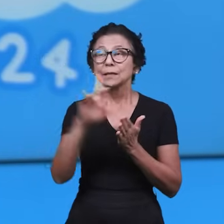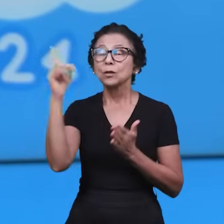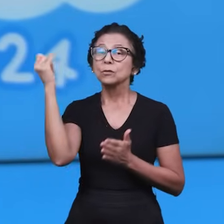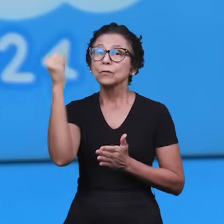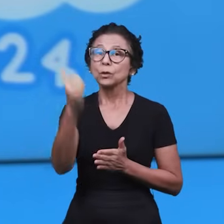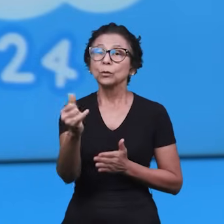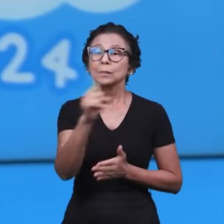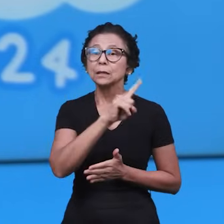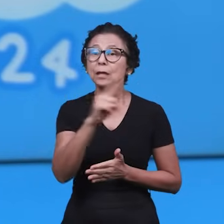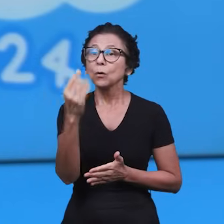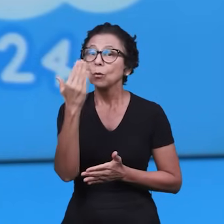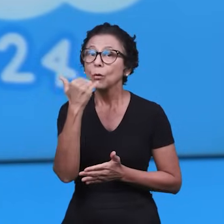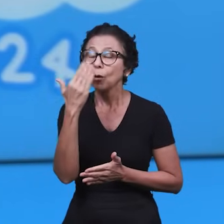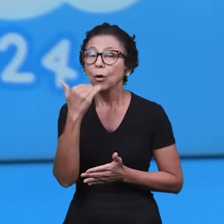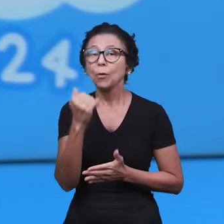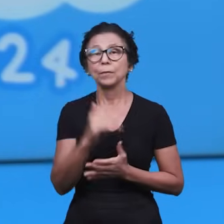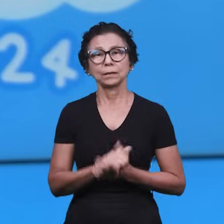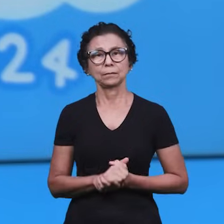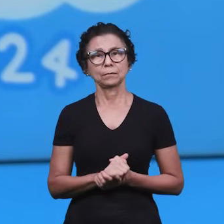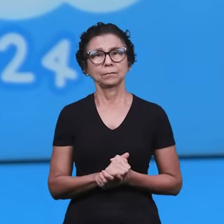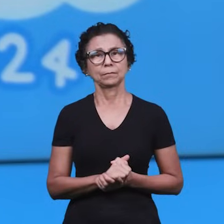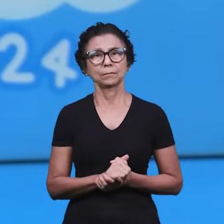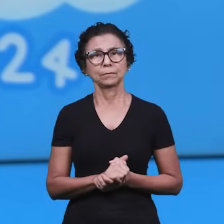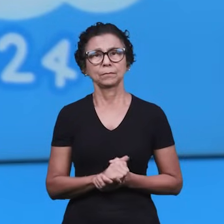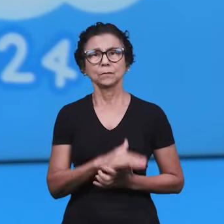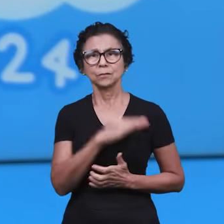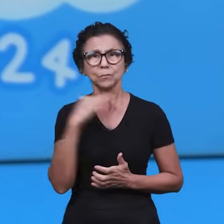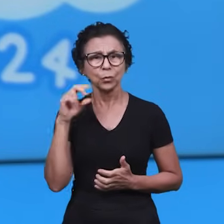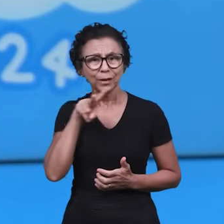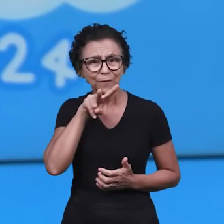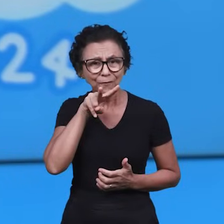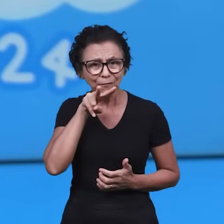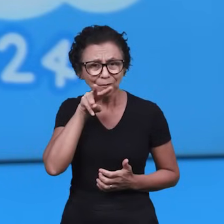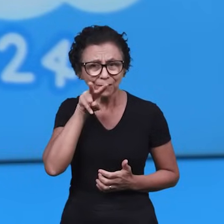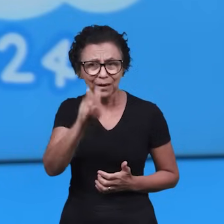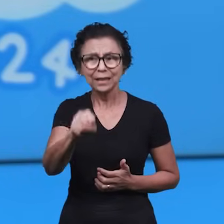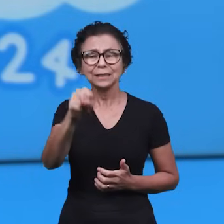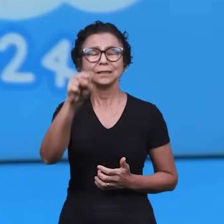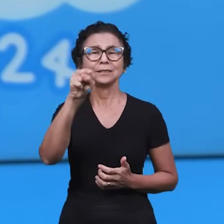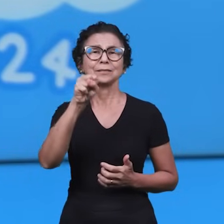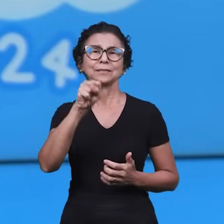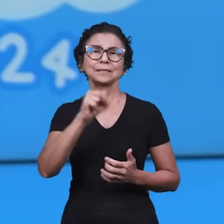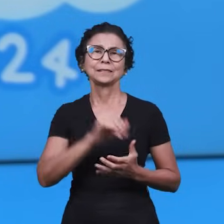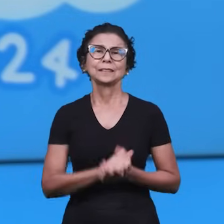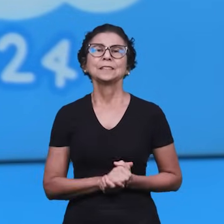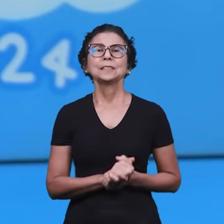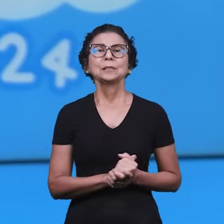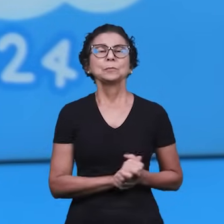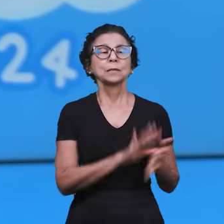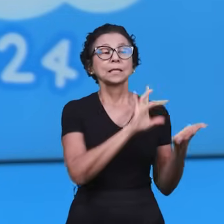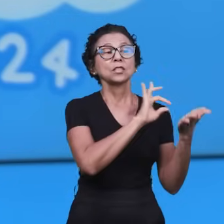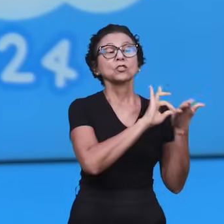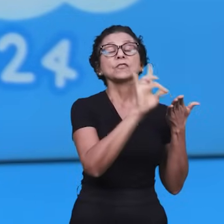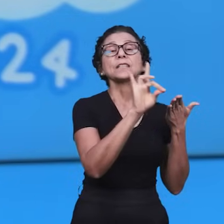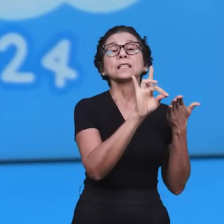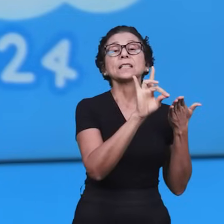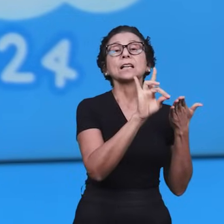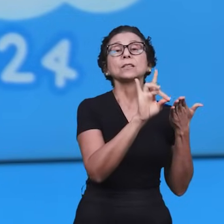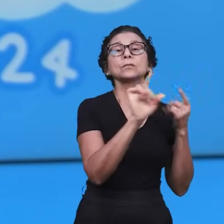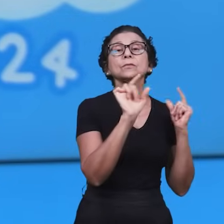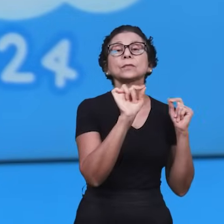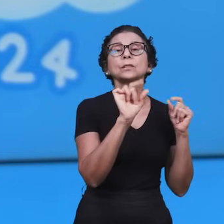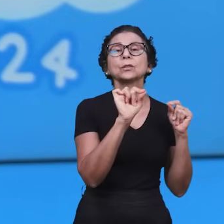pois certamente morrereis. É assim que está escrito na Bíblia. E o que o inimigo disse? Ele disse o